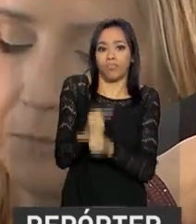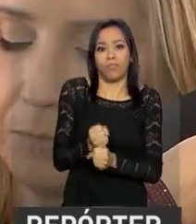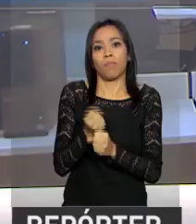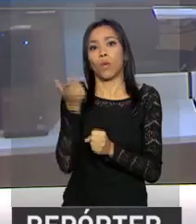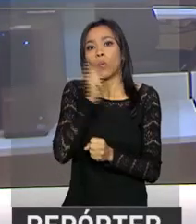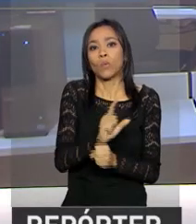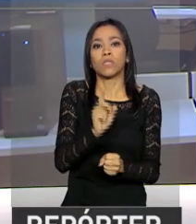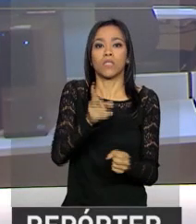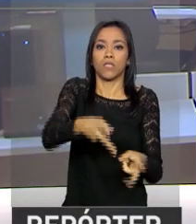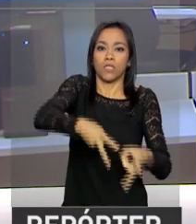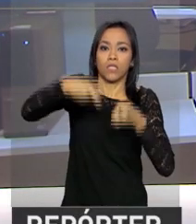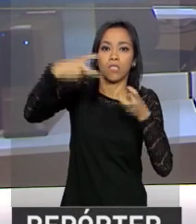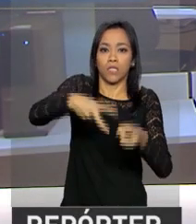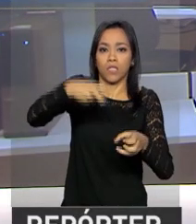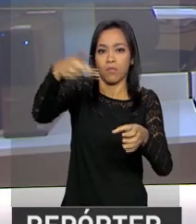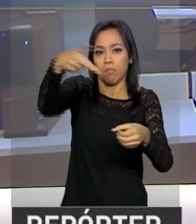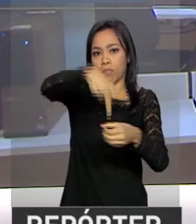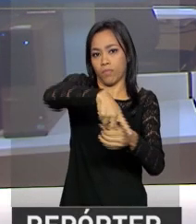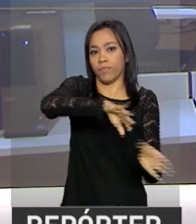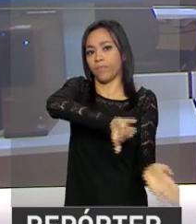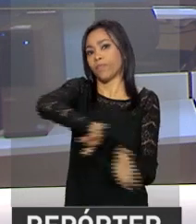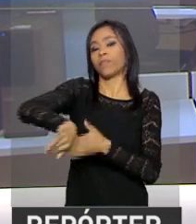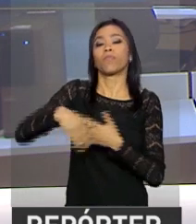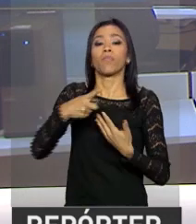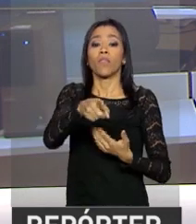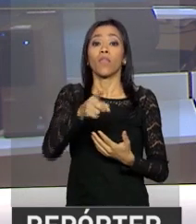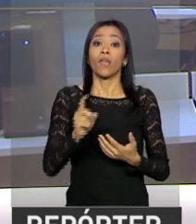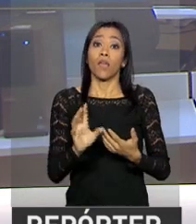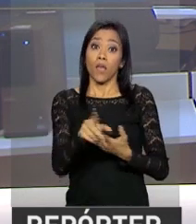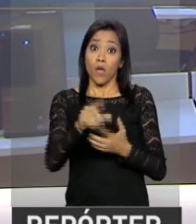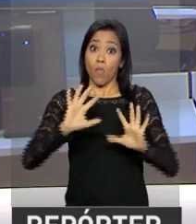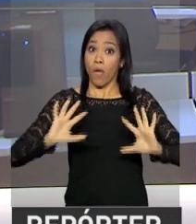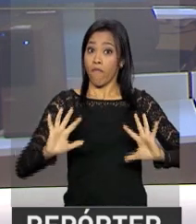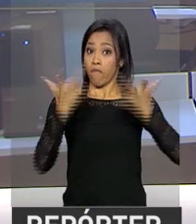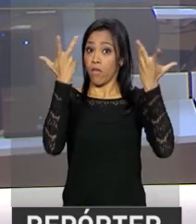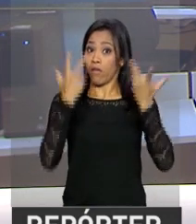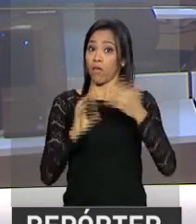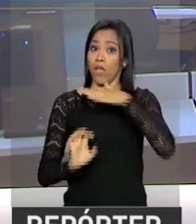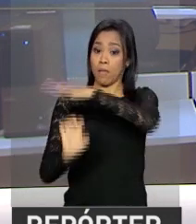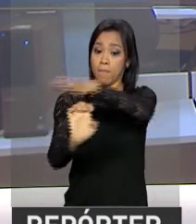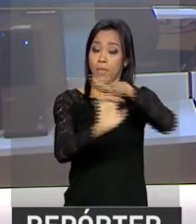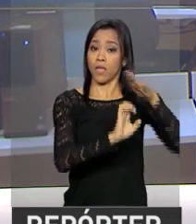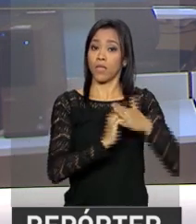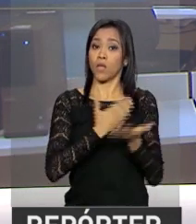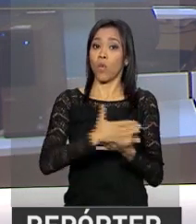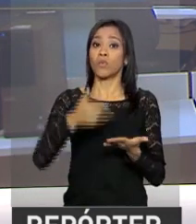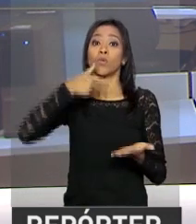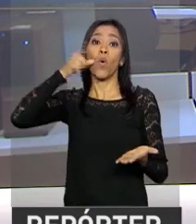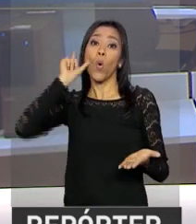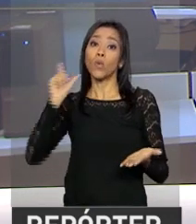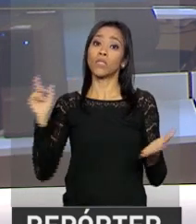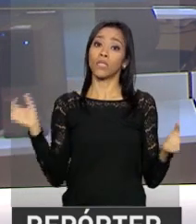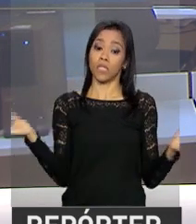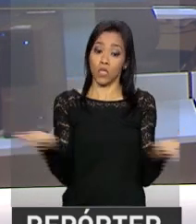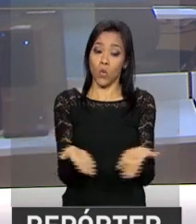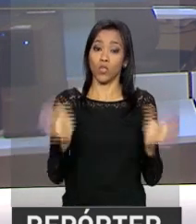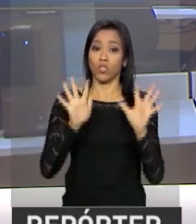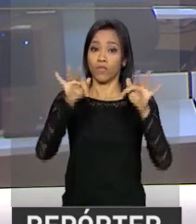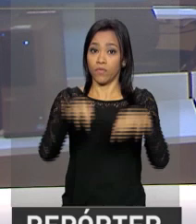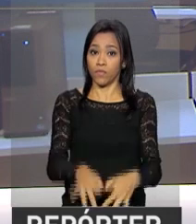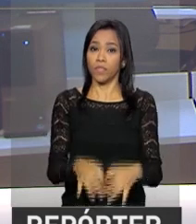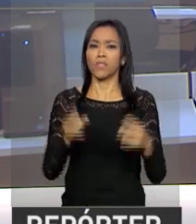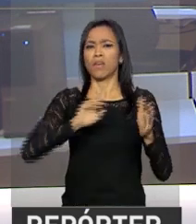exploração. O maior evento da indústria de defesa brasileira, que começou ontem e termina hoje aqui em Brasília,